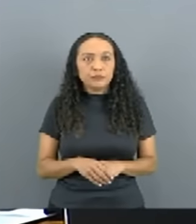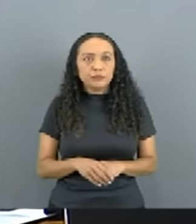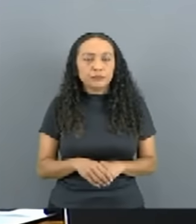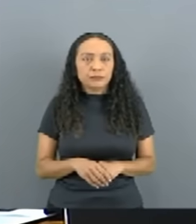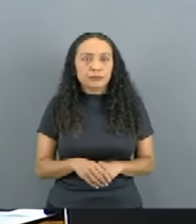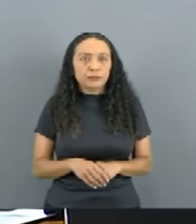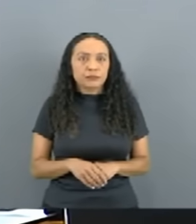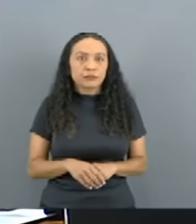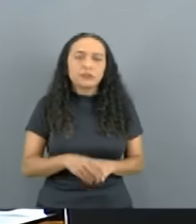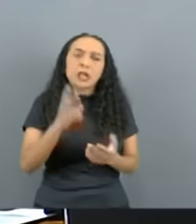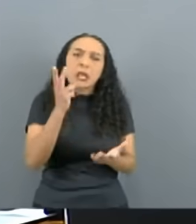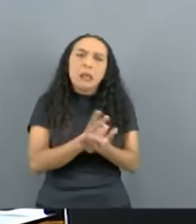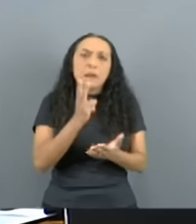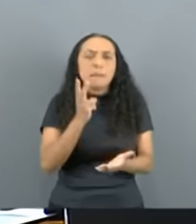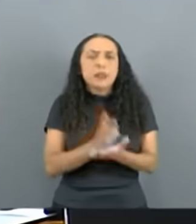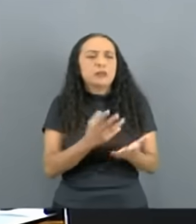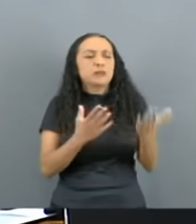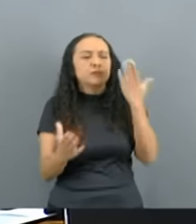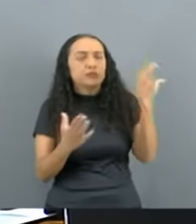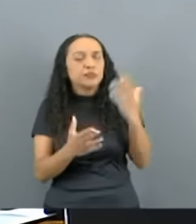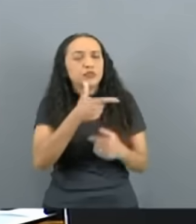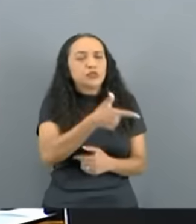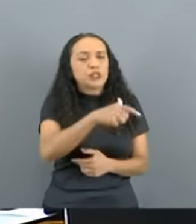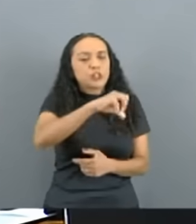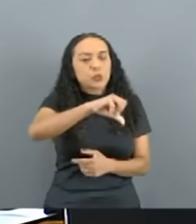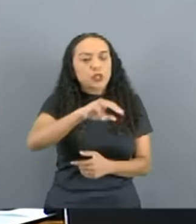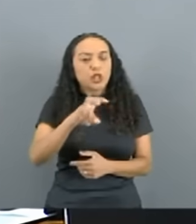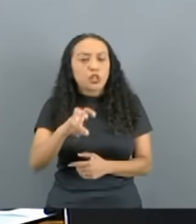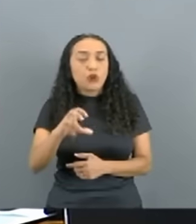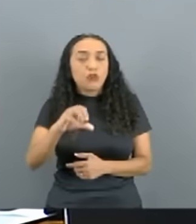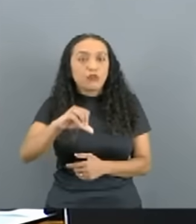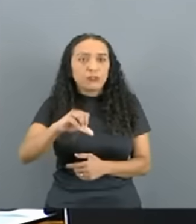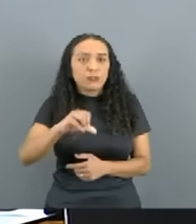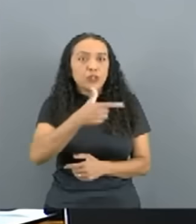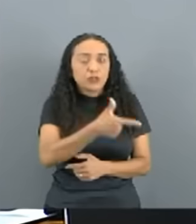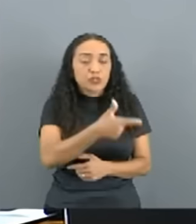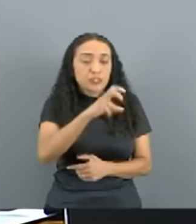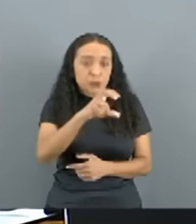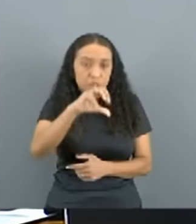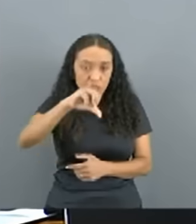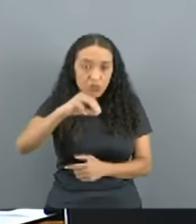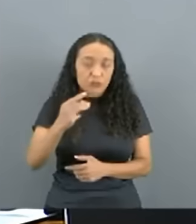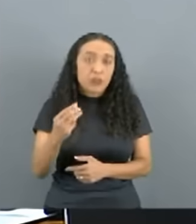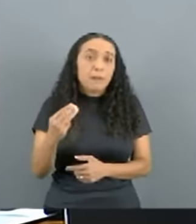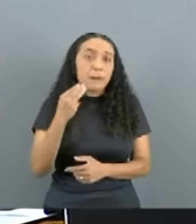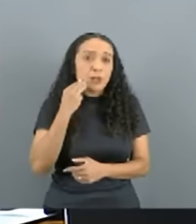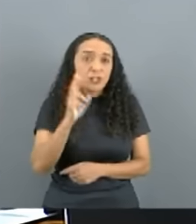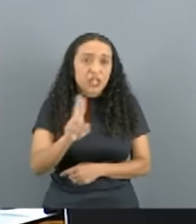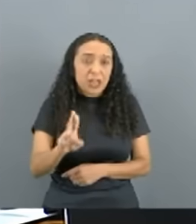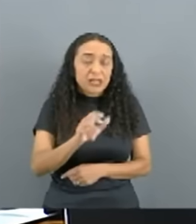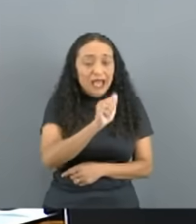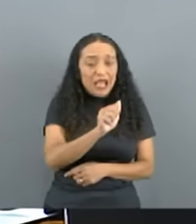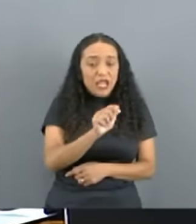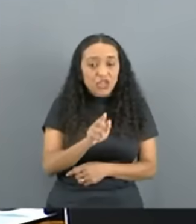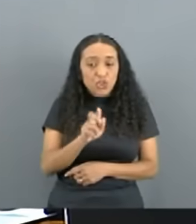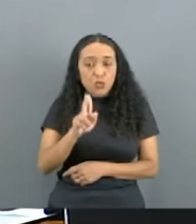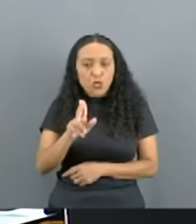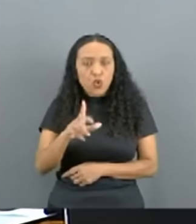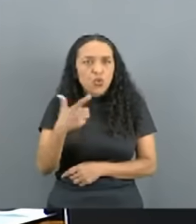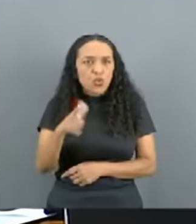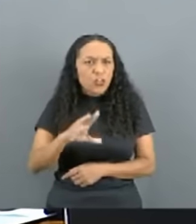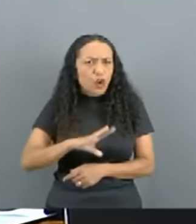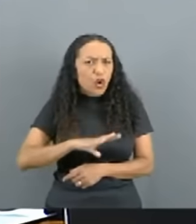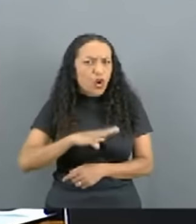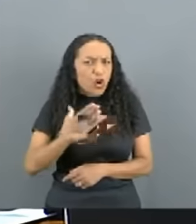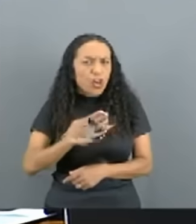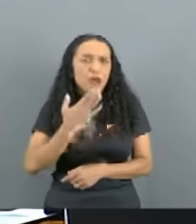Mesmo com essa suspeita de 259 milhões de reais da AGU, a AGU não teve a coragem de pedir